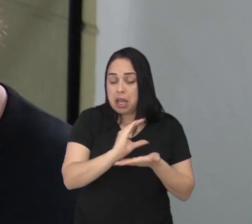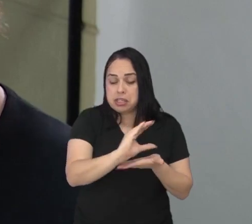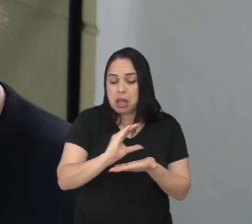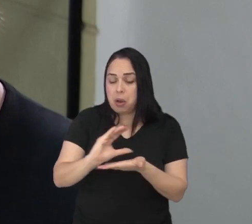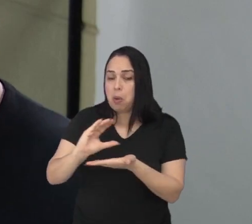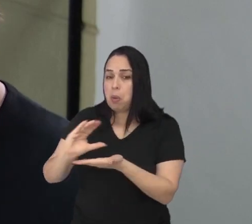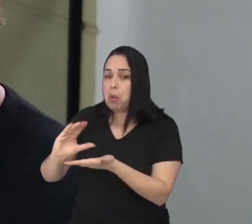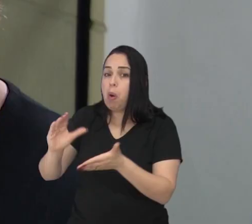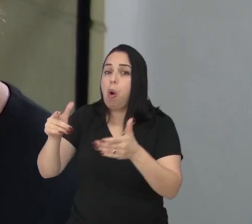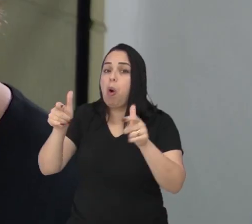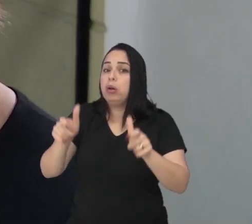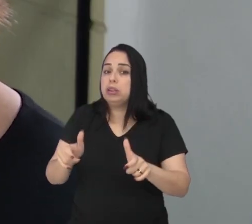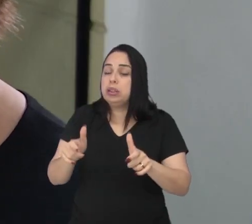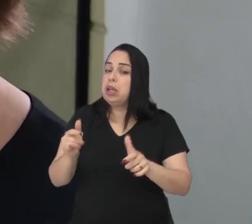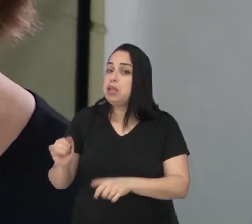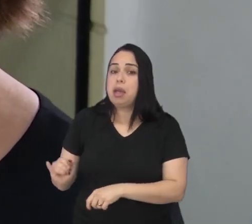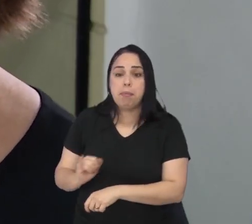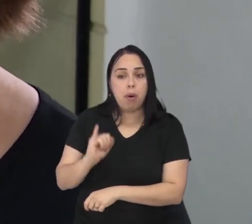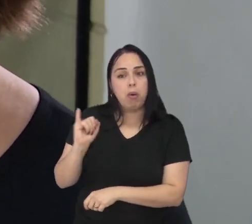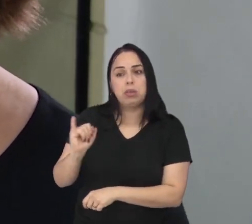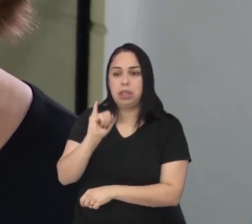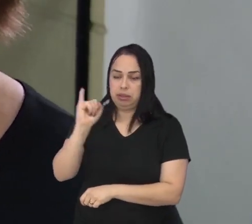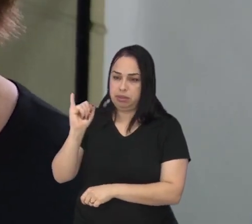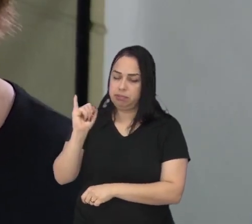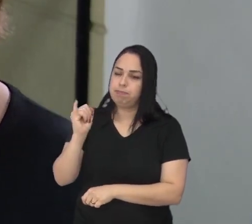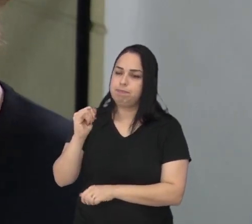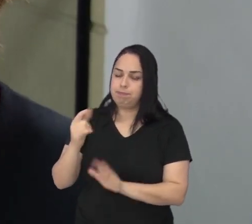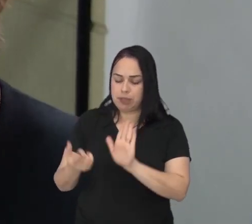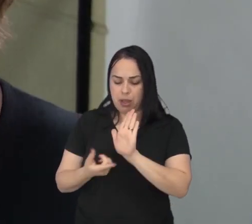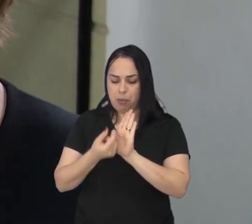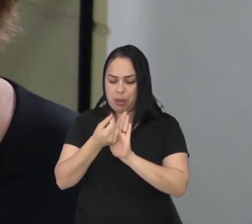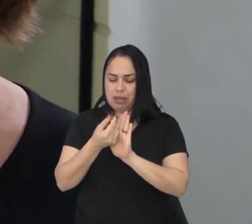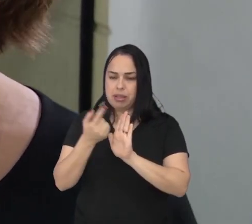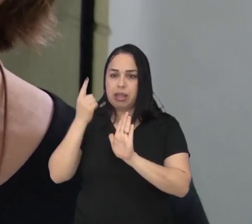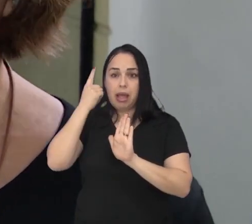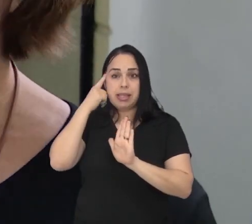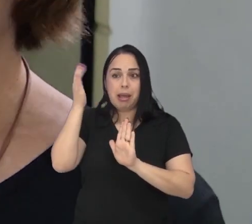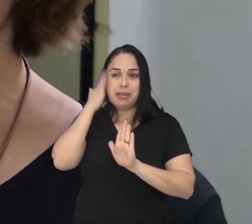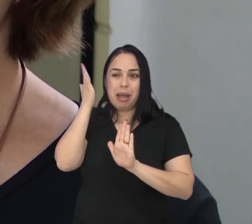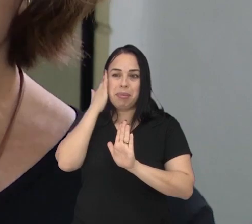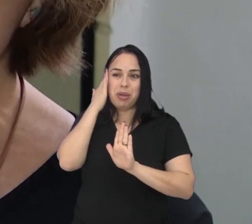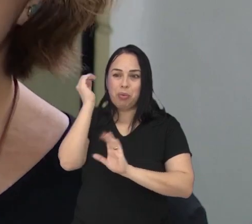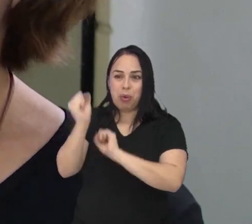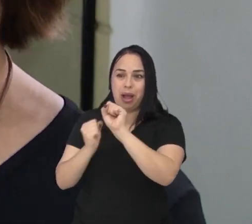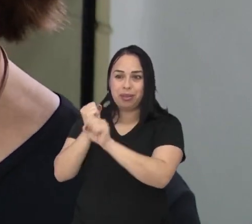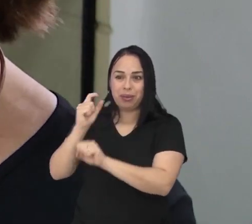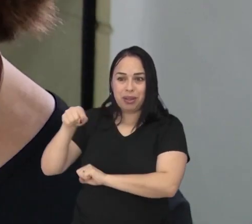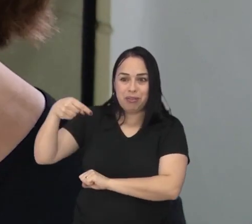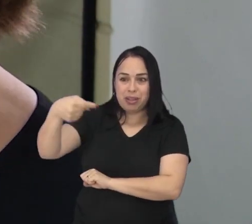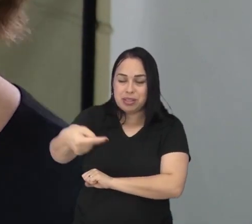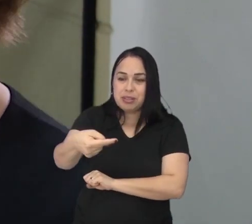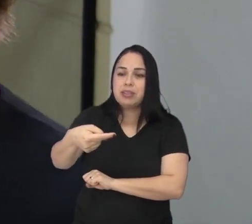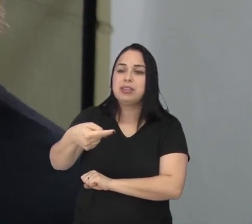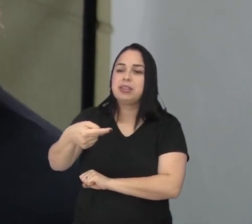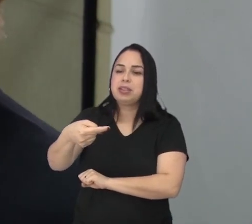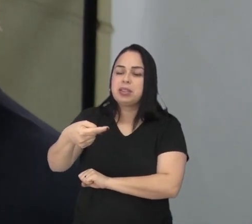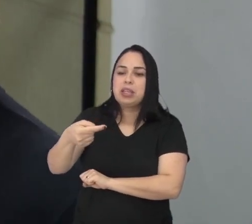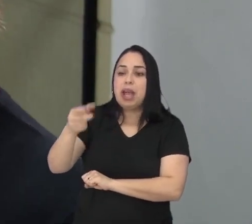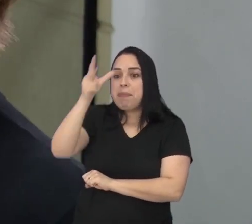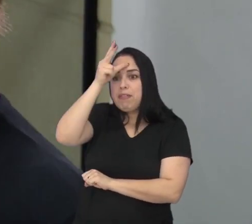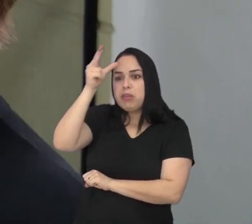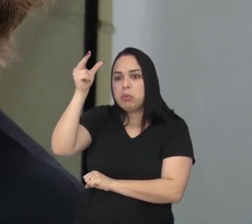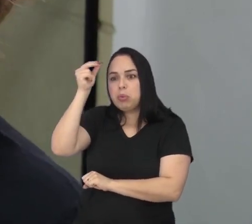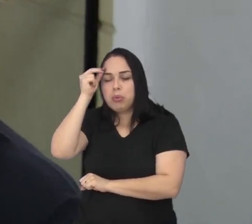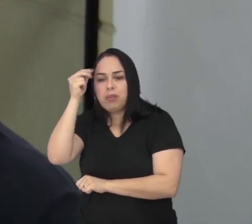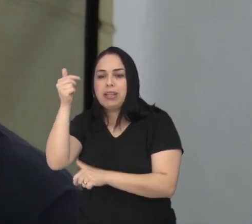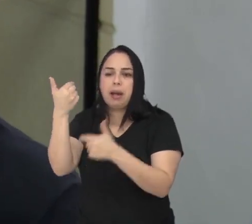por secretaria. É fundamental, né? Porque é dali que você, o ano que vem, sabe como é que